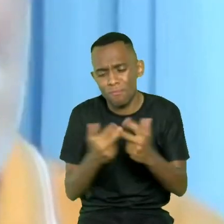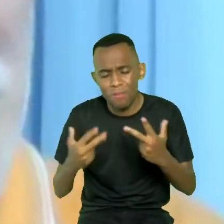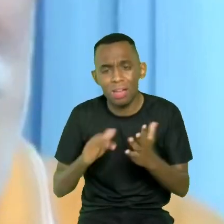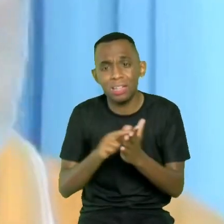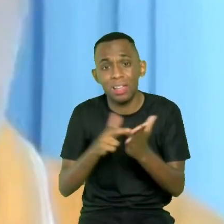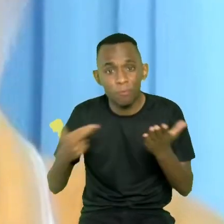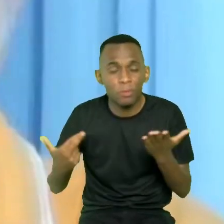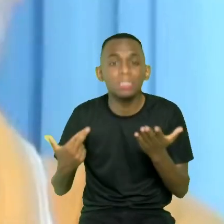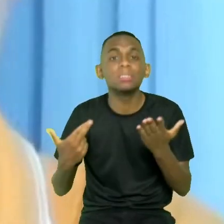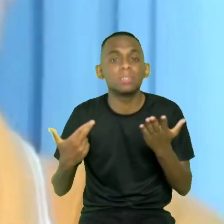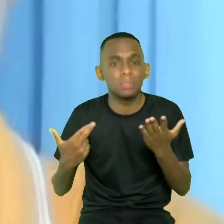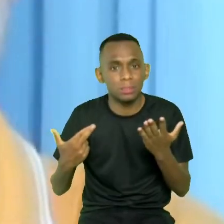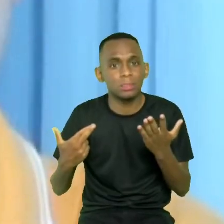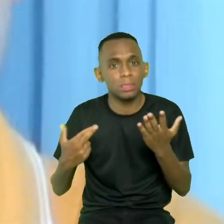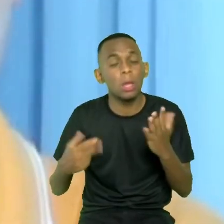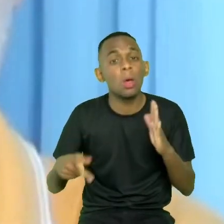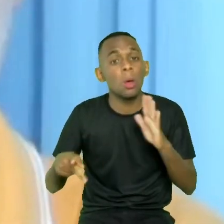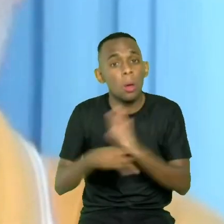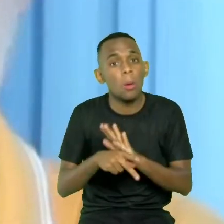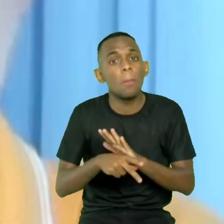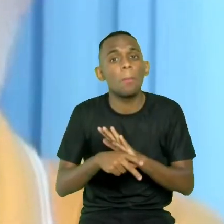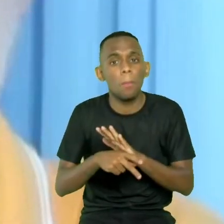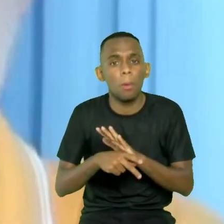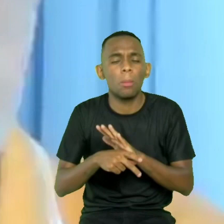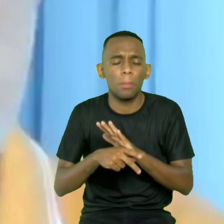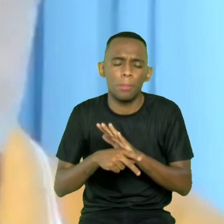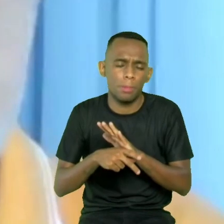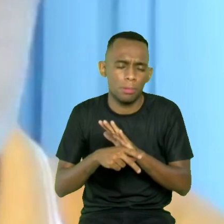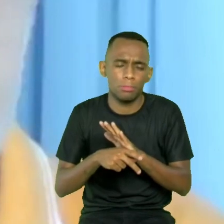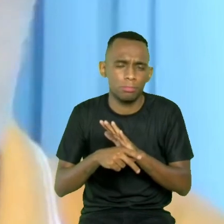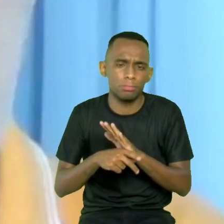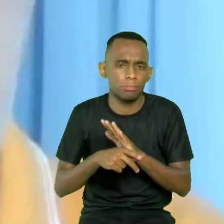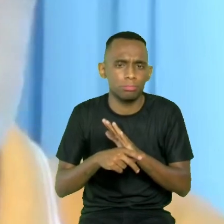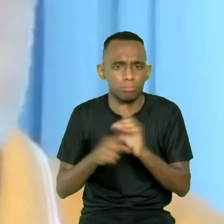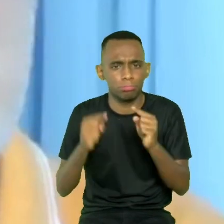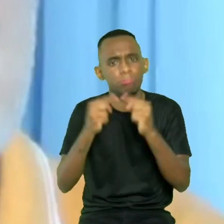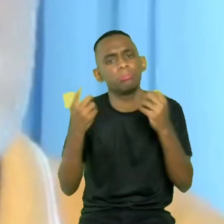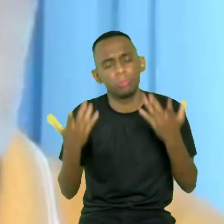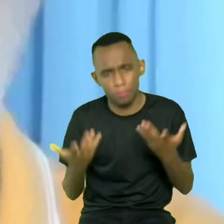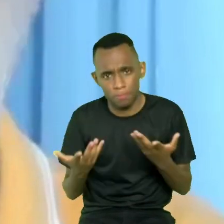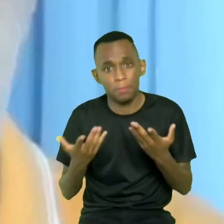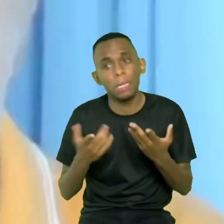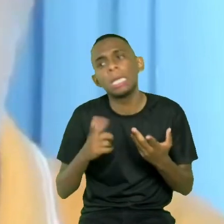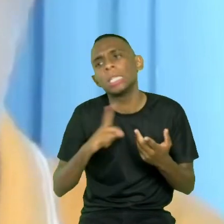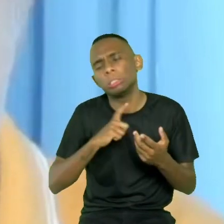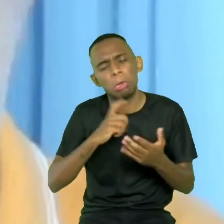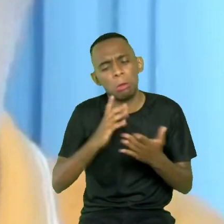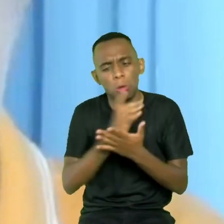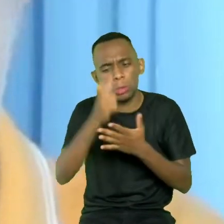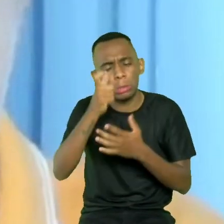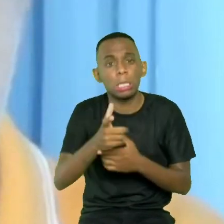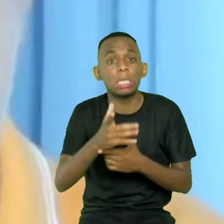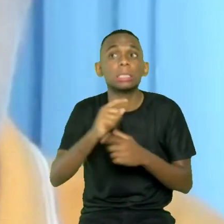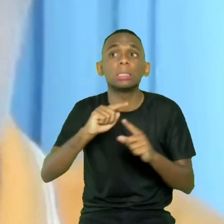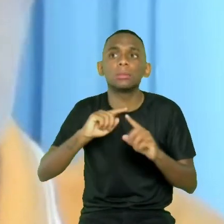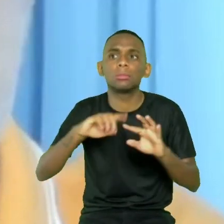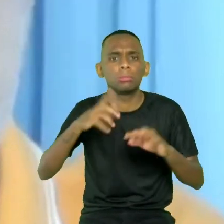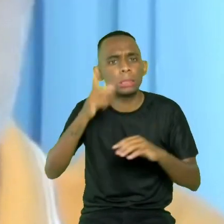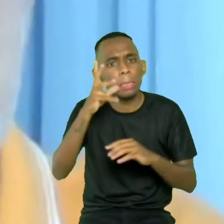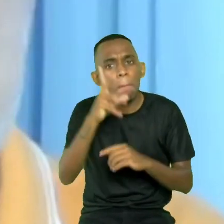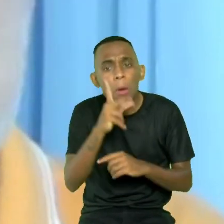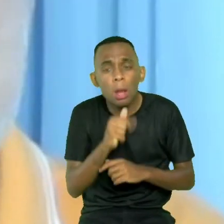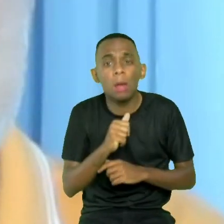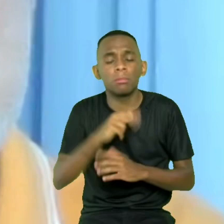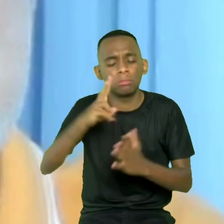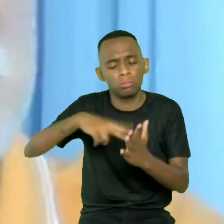a clássica Seleções do Reader Digest. E aí tinha muita coisa interessante. Eu lia, devorava aquilo tudo. De vez